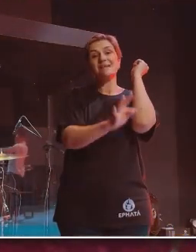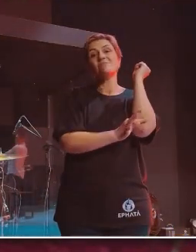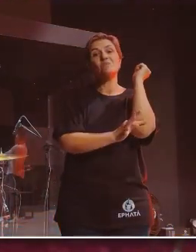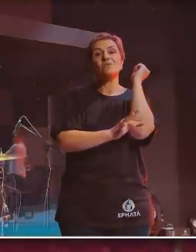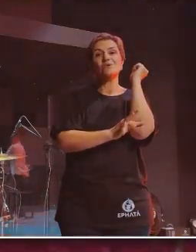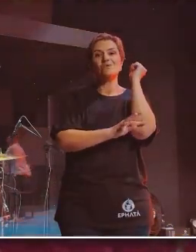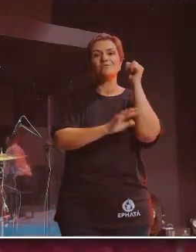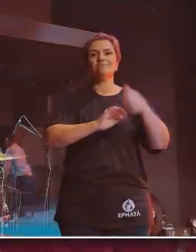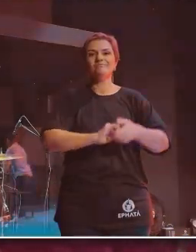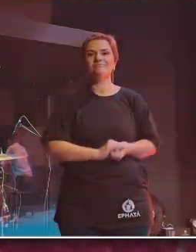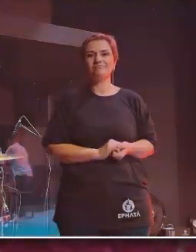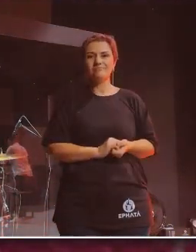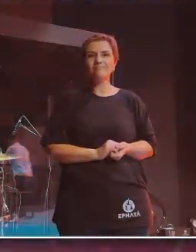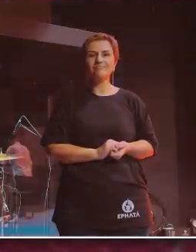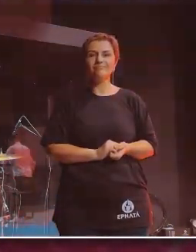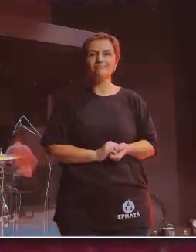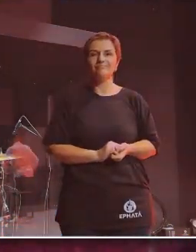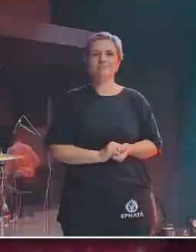testemunho.